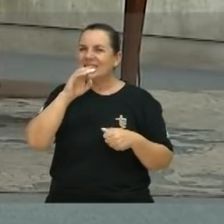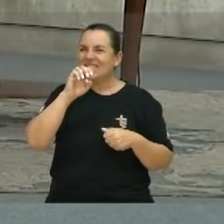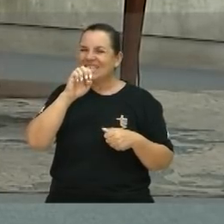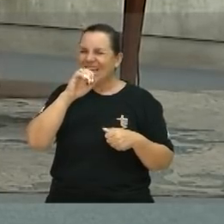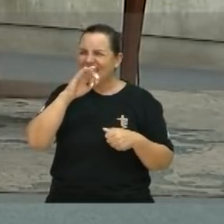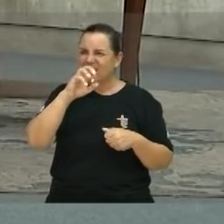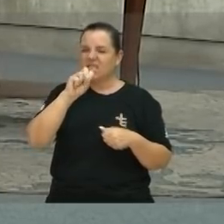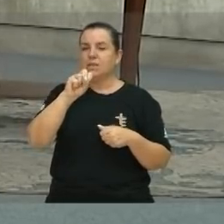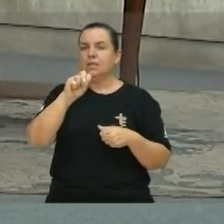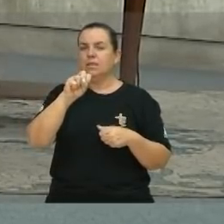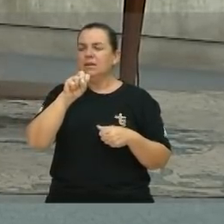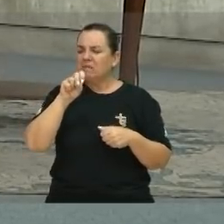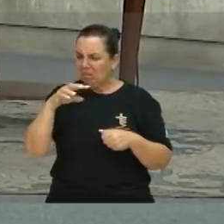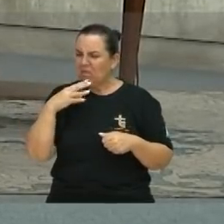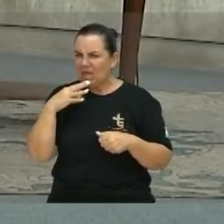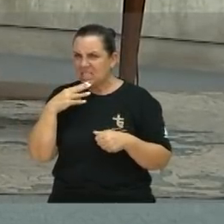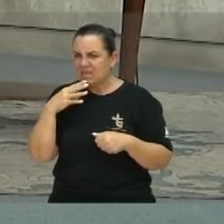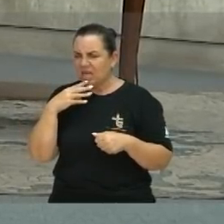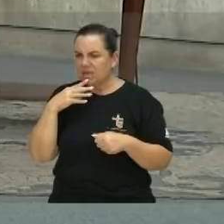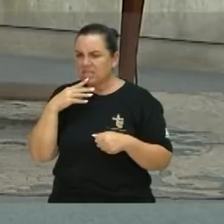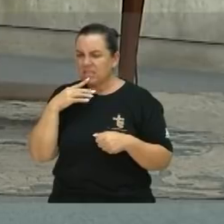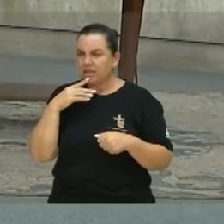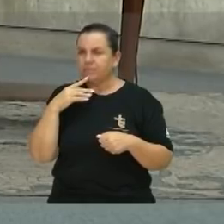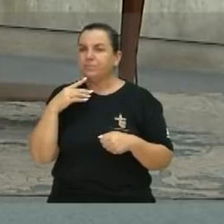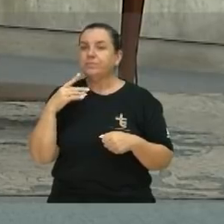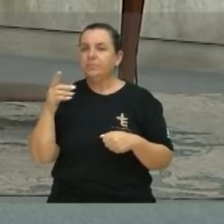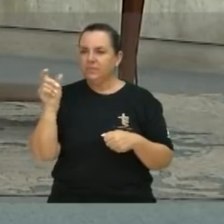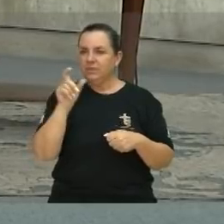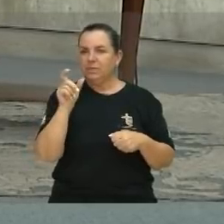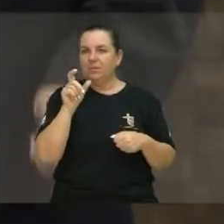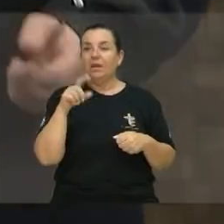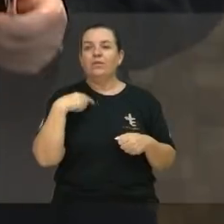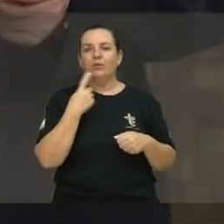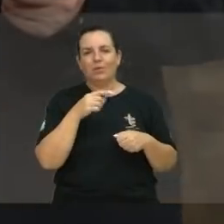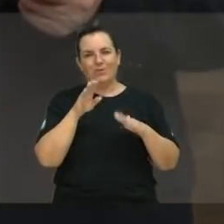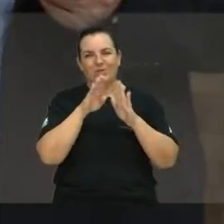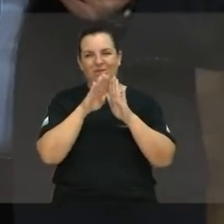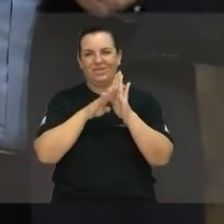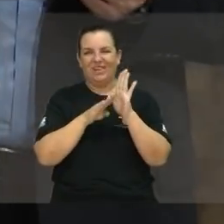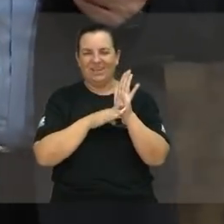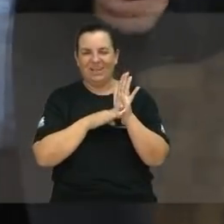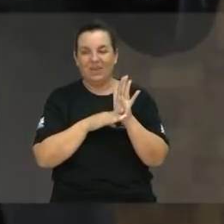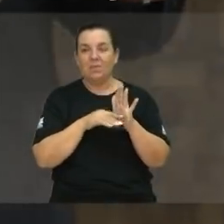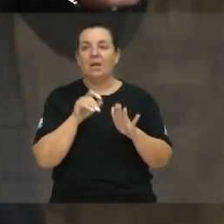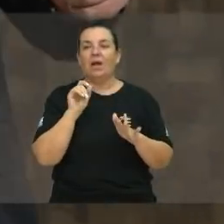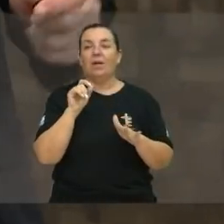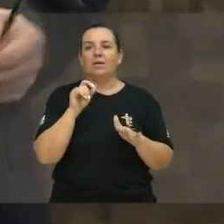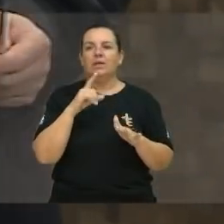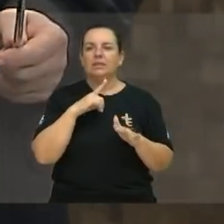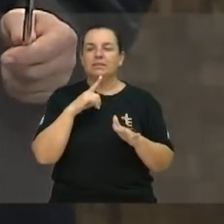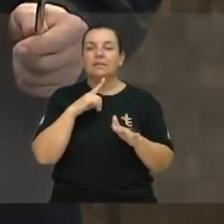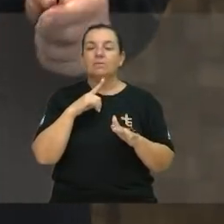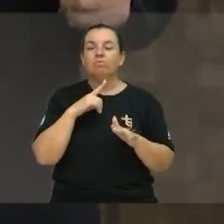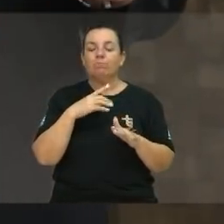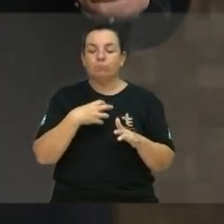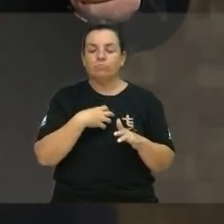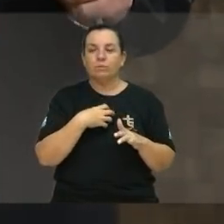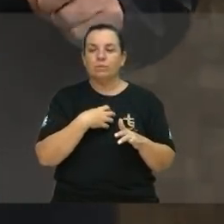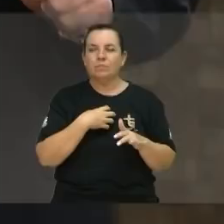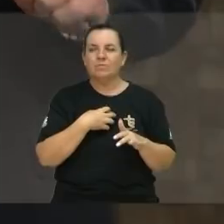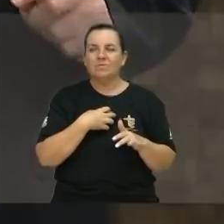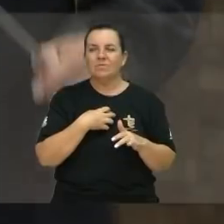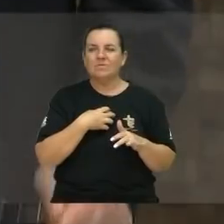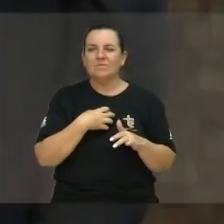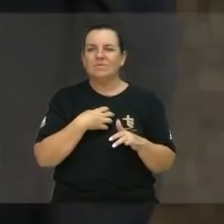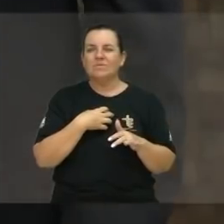sabe o que foi isso conhecendo a palavra né o nosso programa o que é temos sentido de de